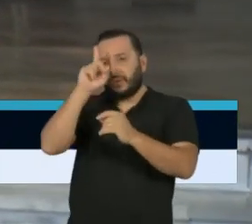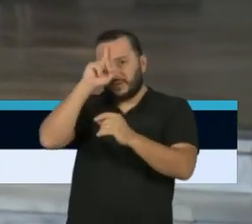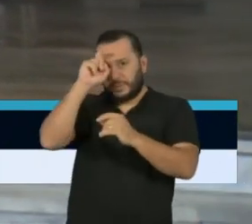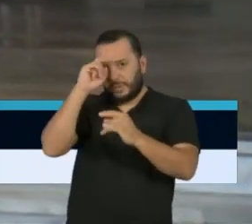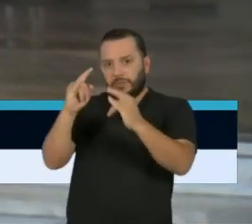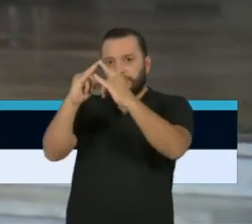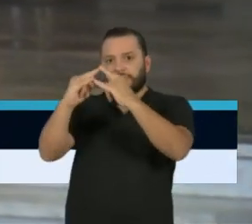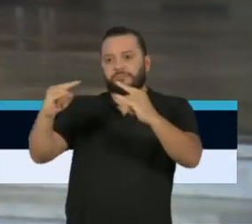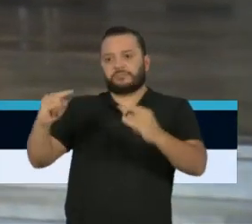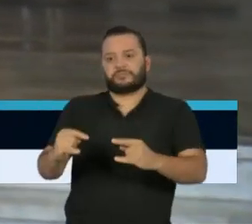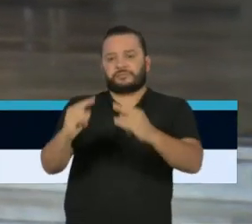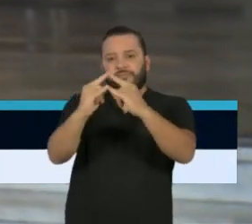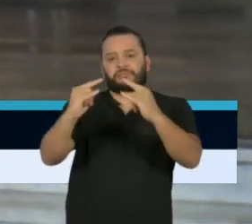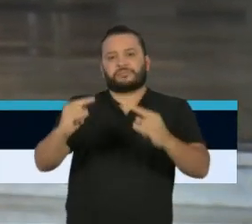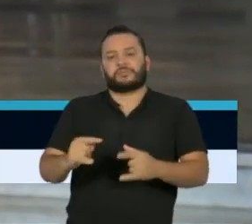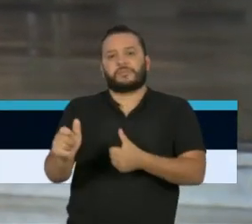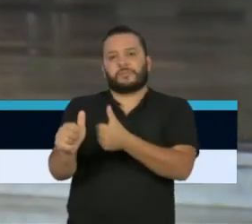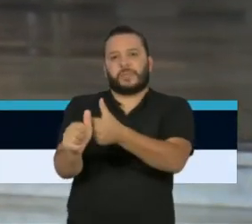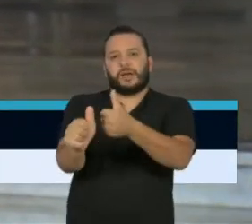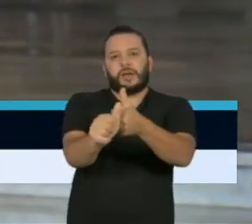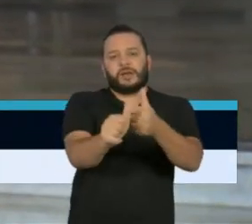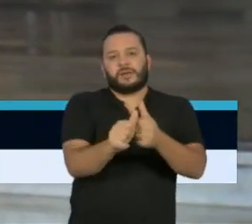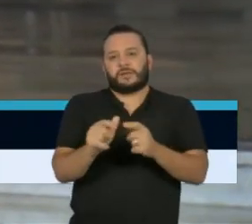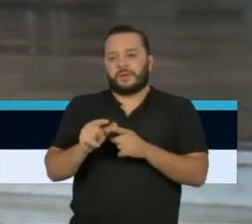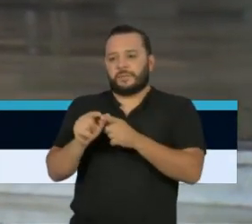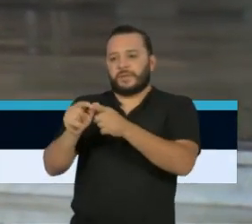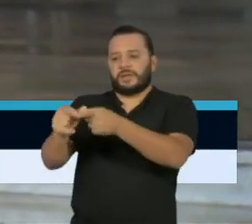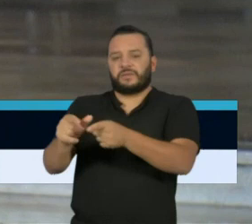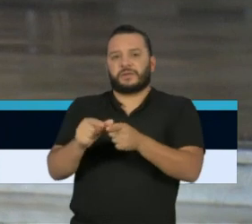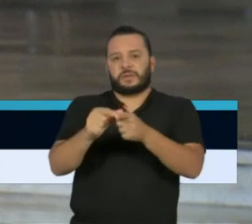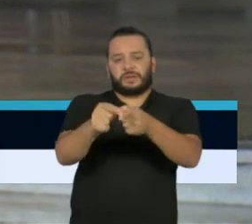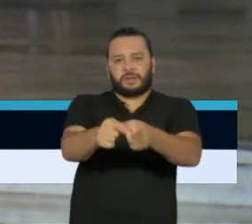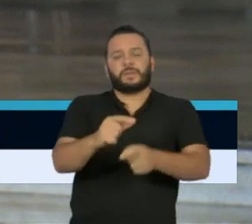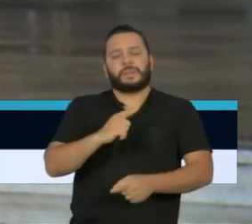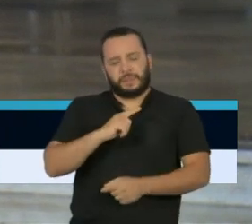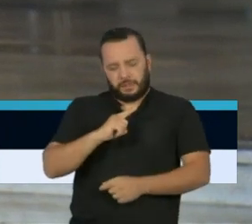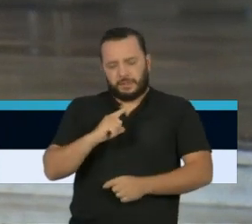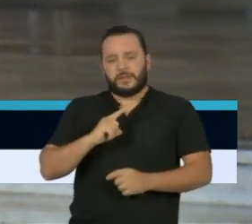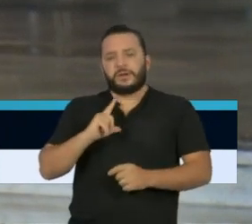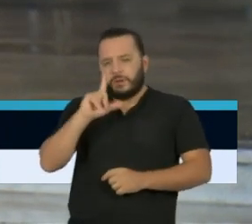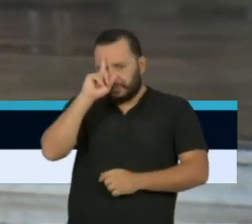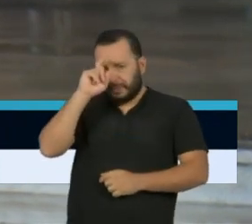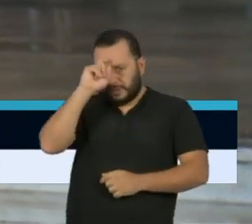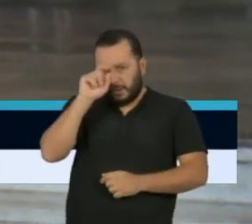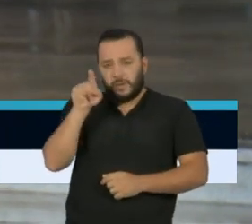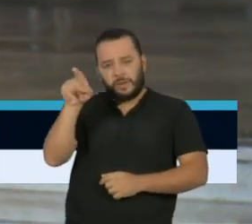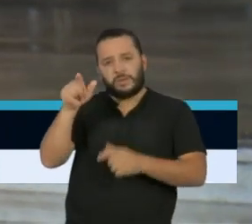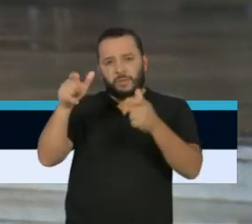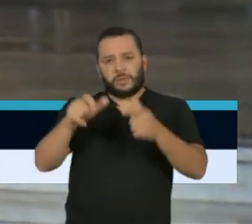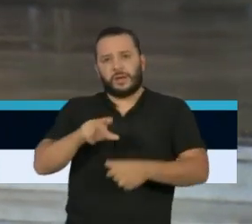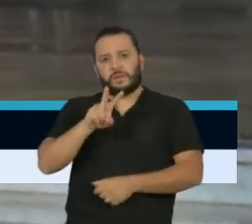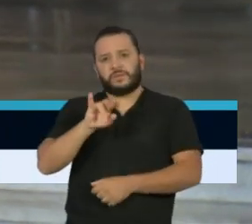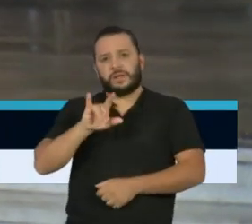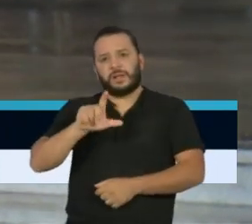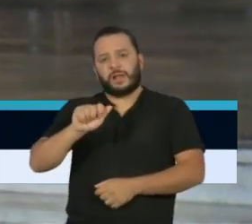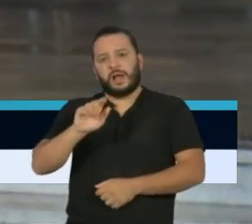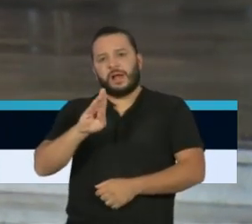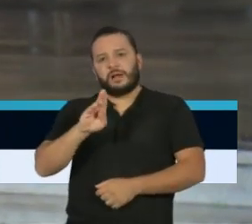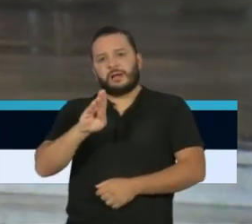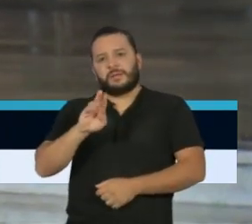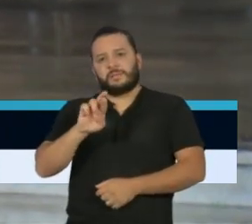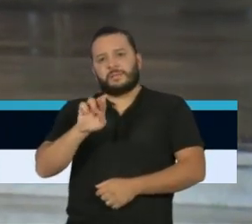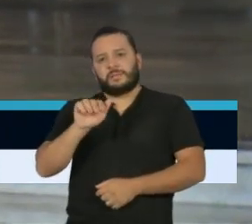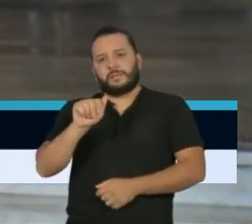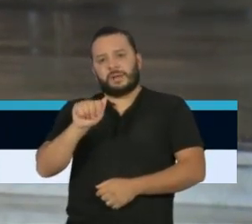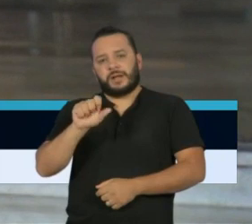zona menos favorecida, além do hospital que vai ser entregue em maio na Vila Brasilândia. E a minha segunda pergunta vai para o